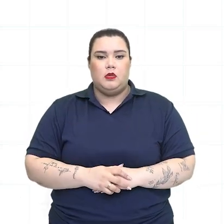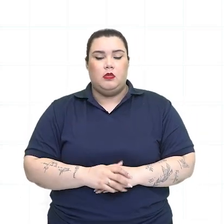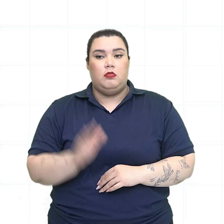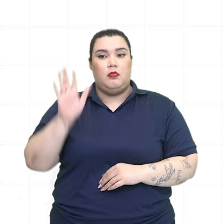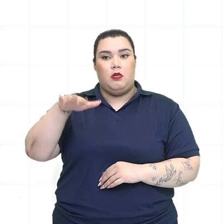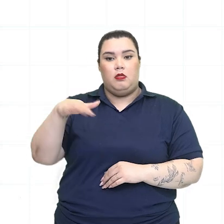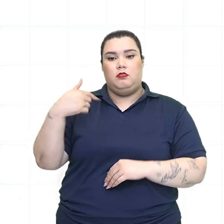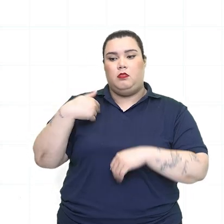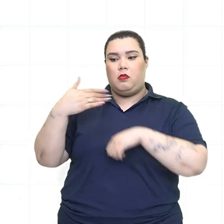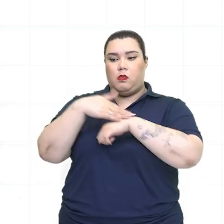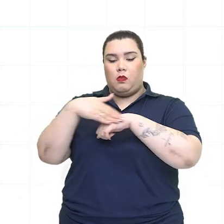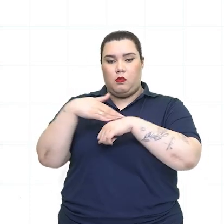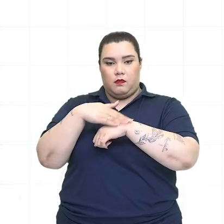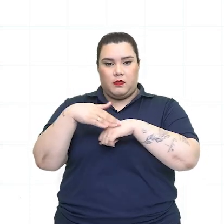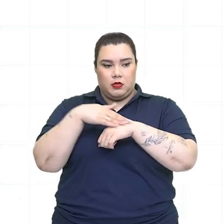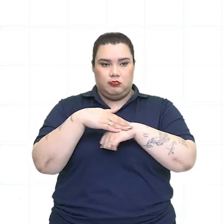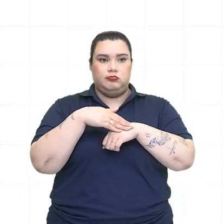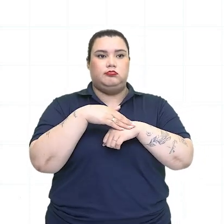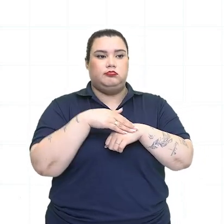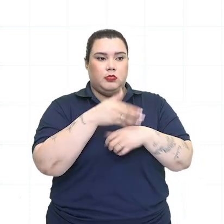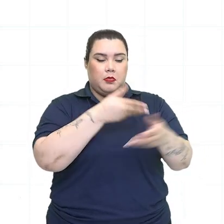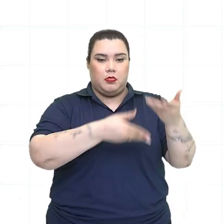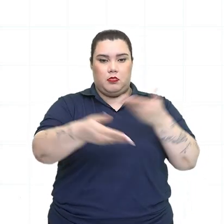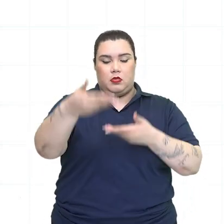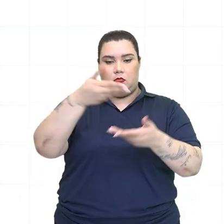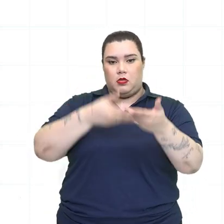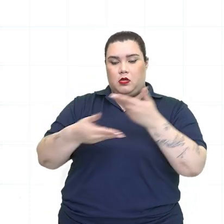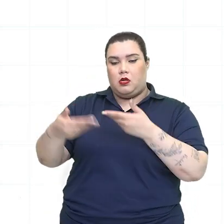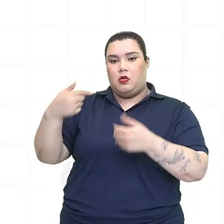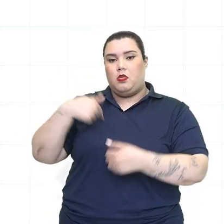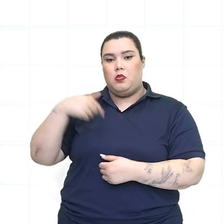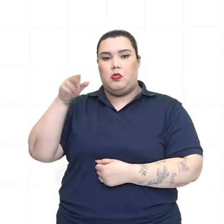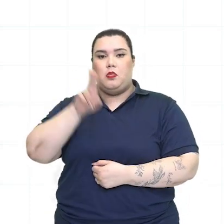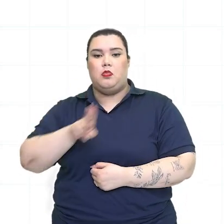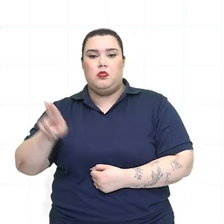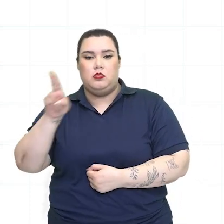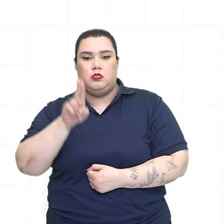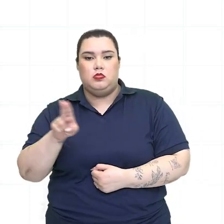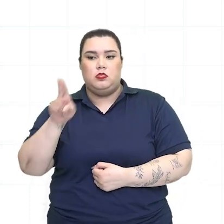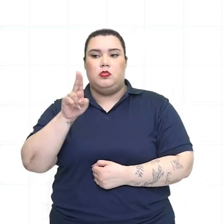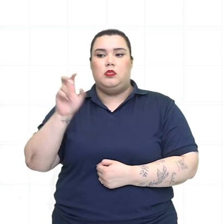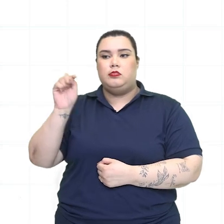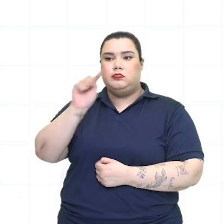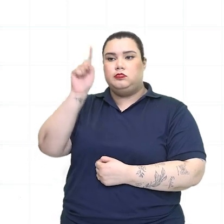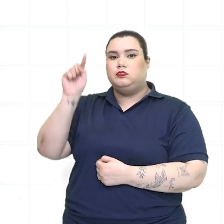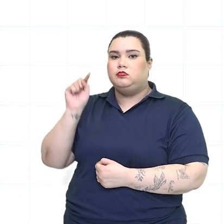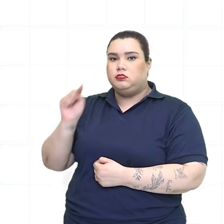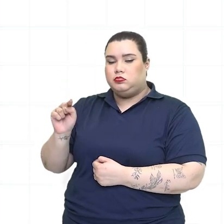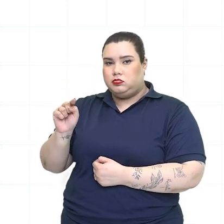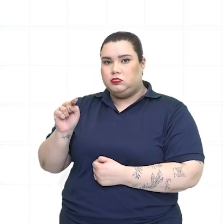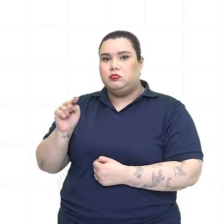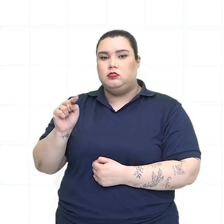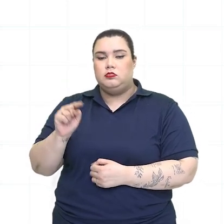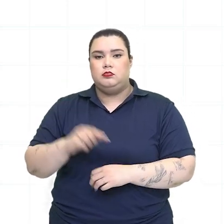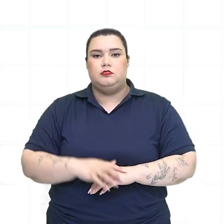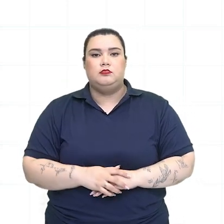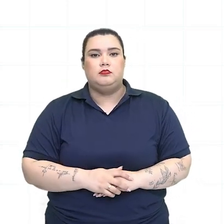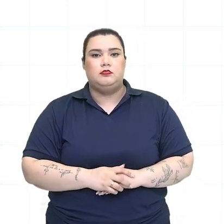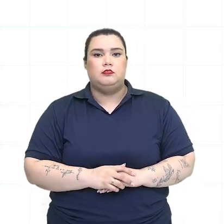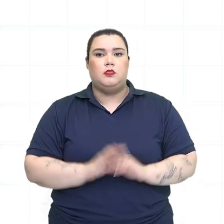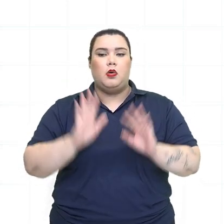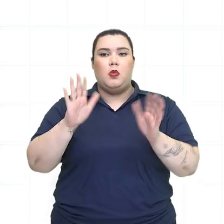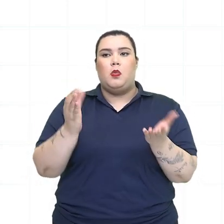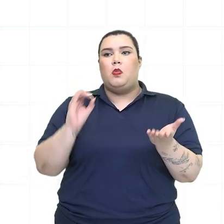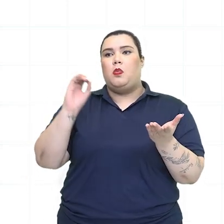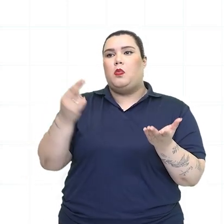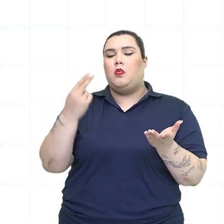estou conversando aqui com vocês e eu vou utilizar o ponto de interrogação. Ou